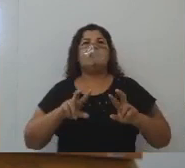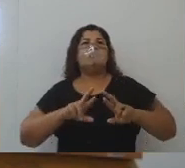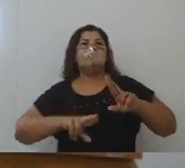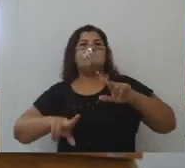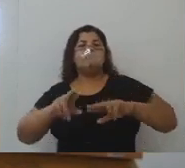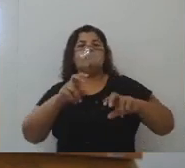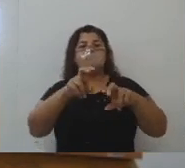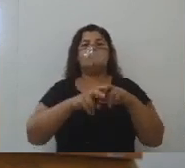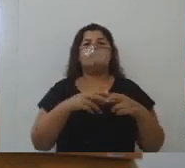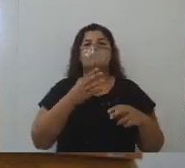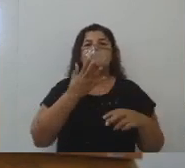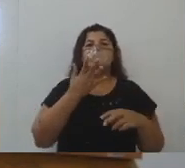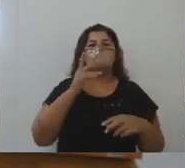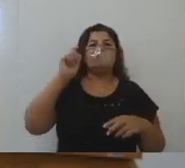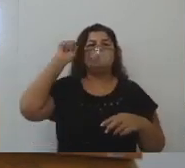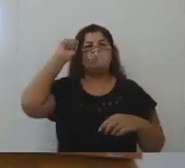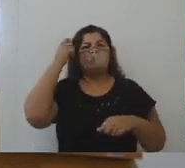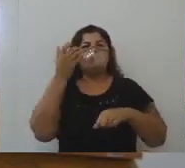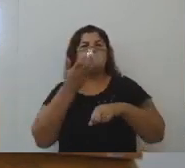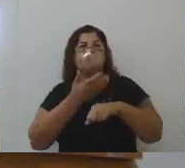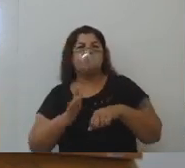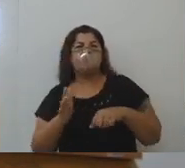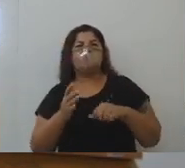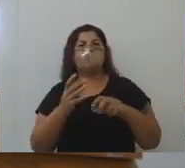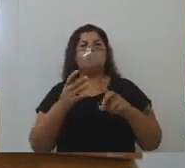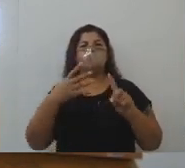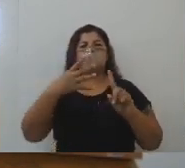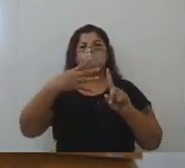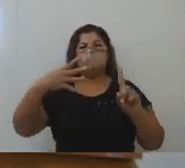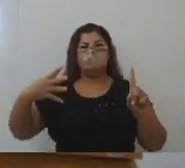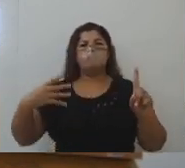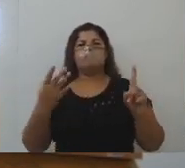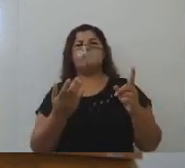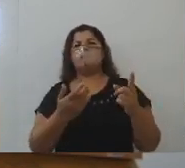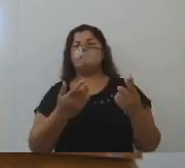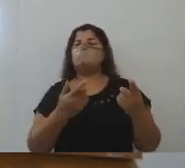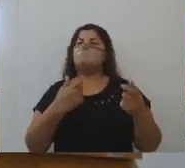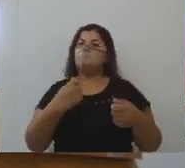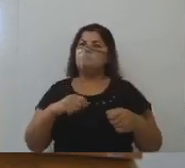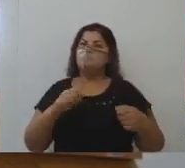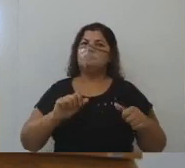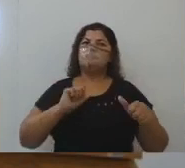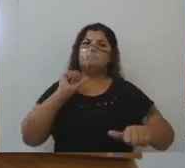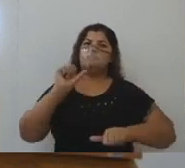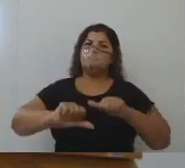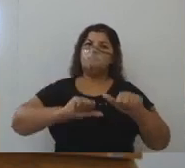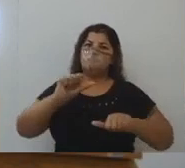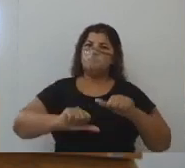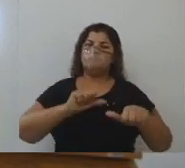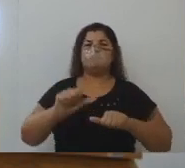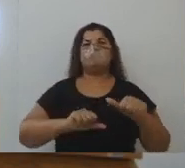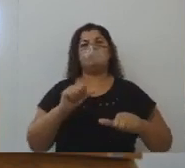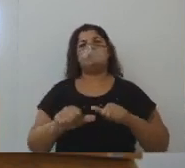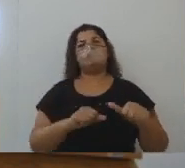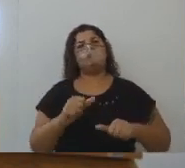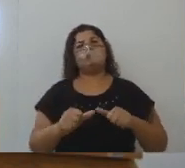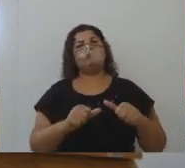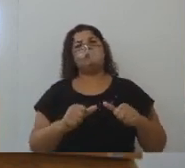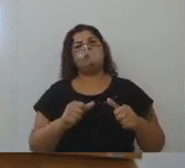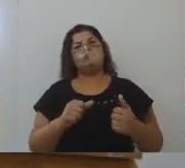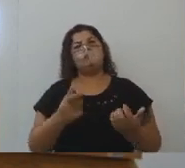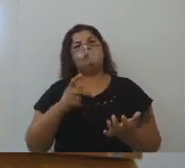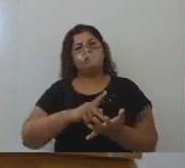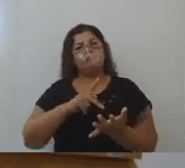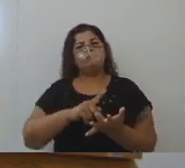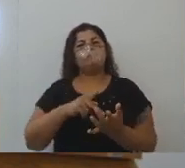por conta de raça, por conta de orientação sexual. A gente precisa mudar essa realidade. Eu estou repetindo muito isso, gente, porque a